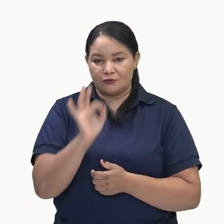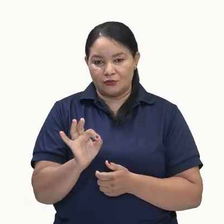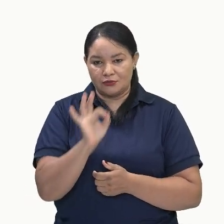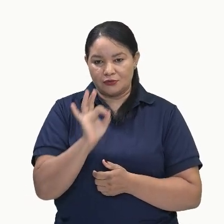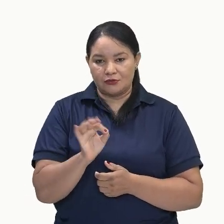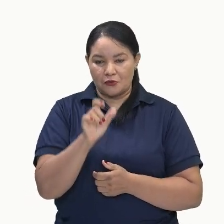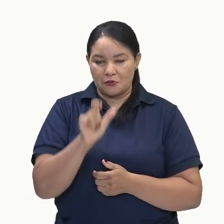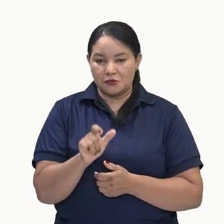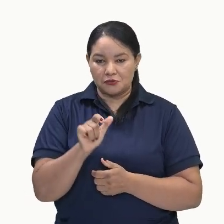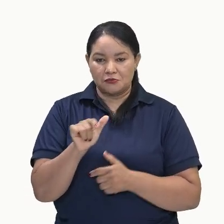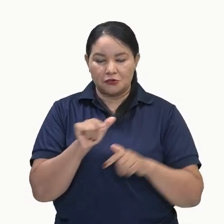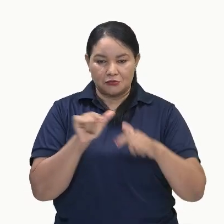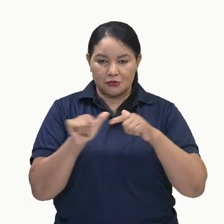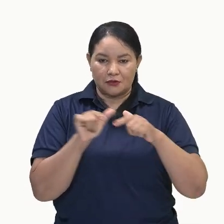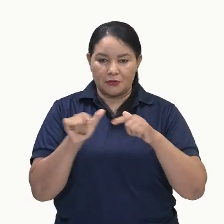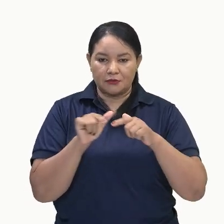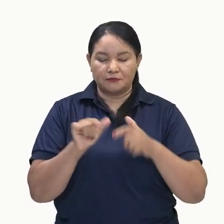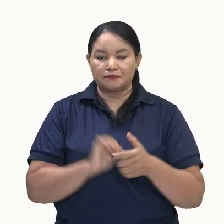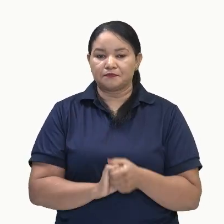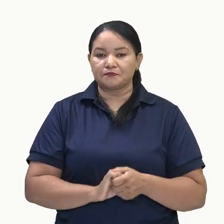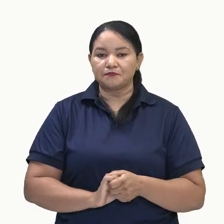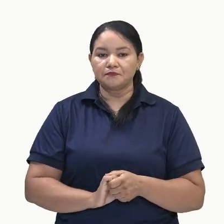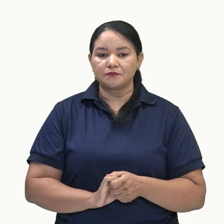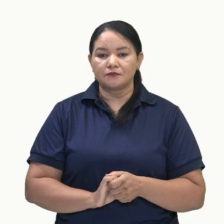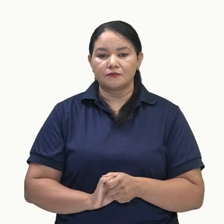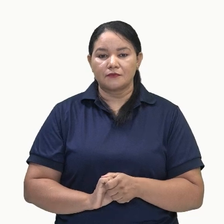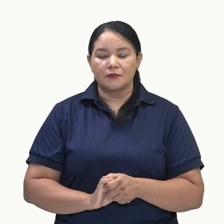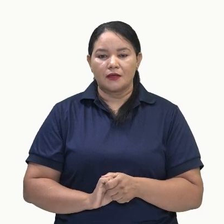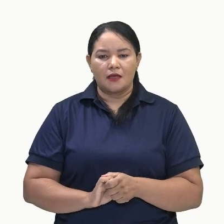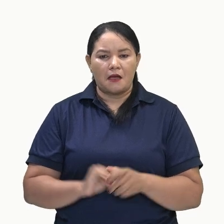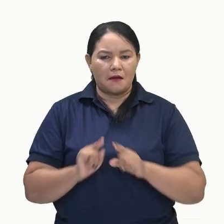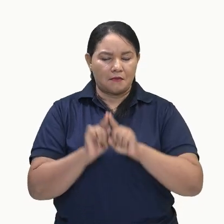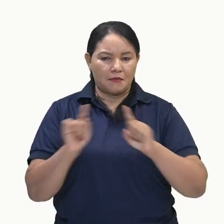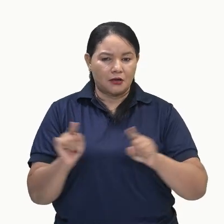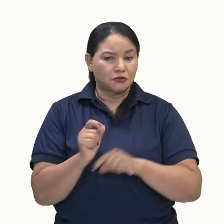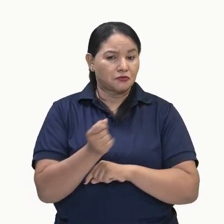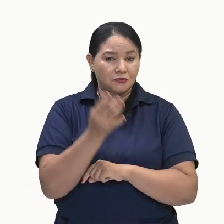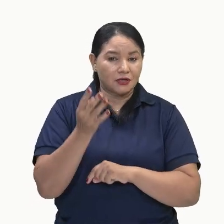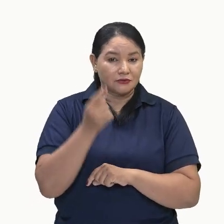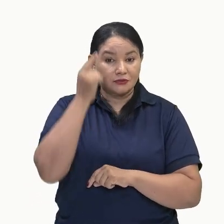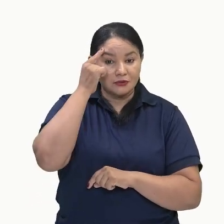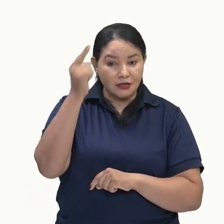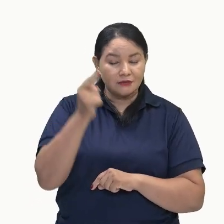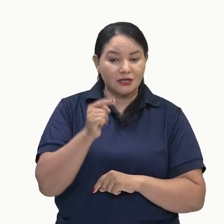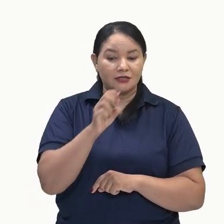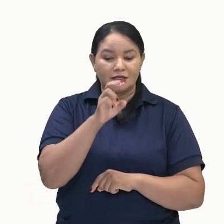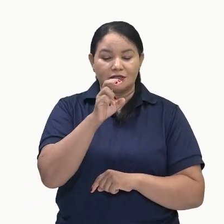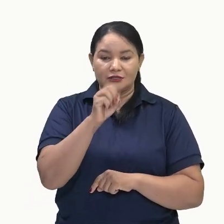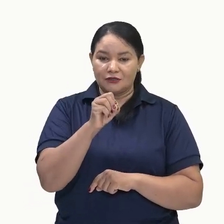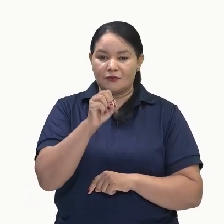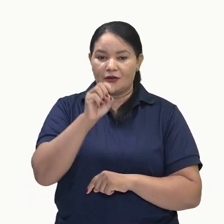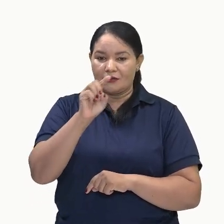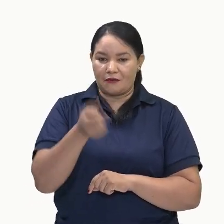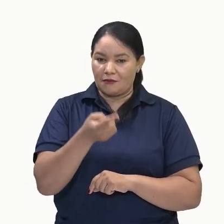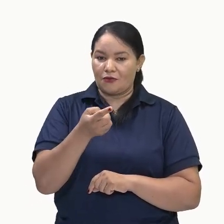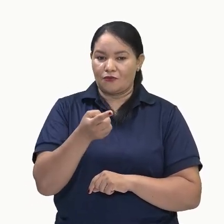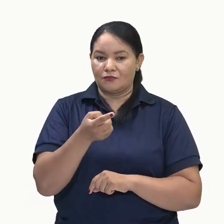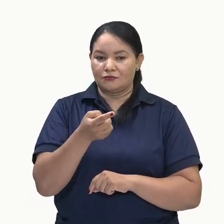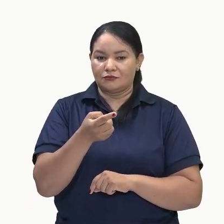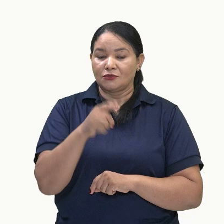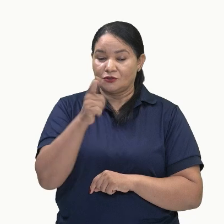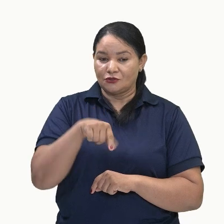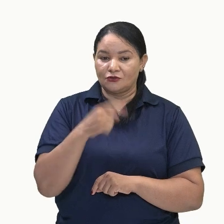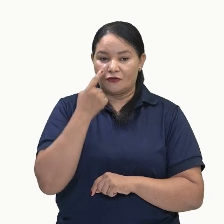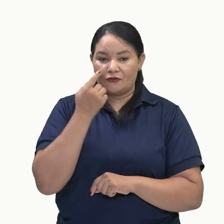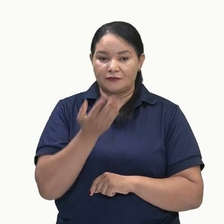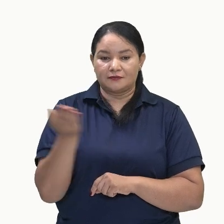trabalhadores ganham mais do que um salário mínimo. Ah, mas quantos trabalhadores são? 50 mil. Só vou colocar de novo aqui, só para a gente